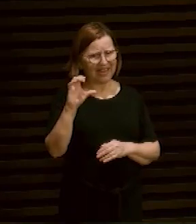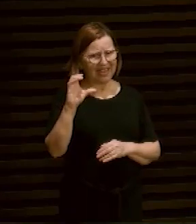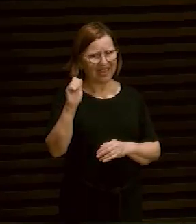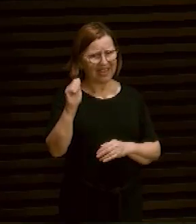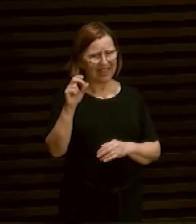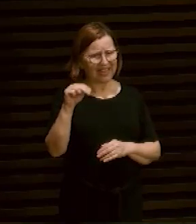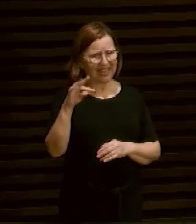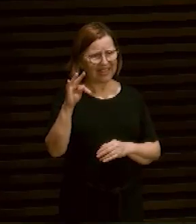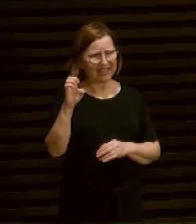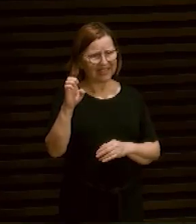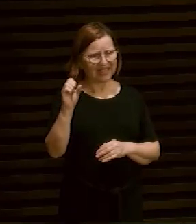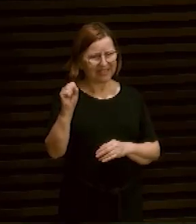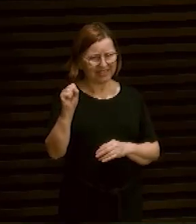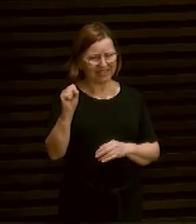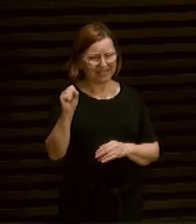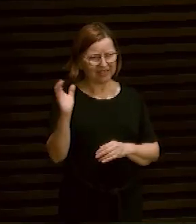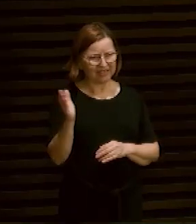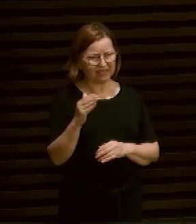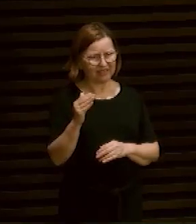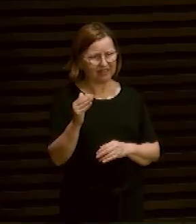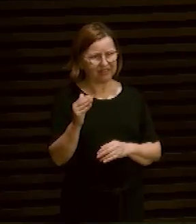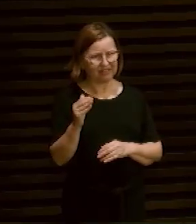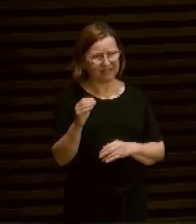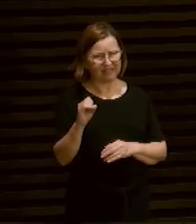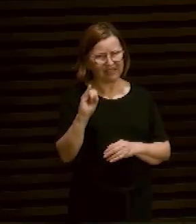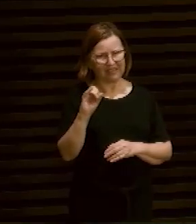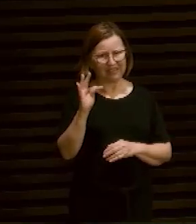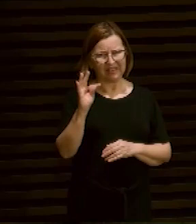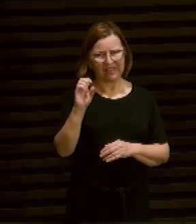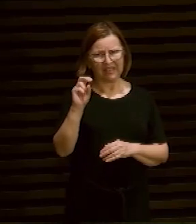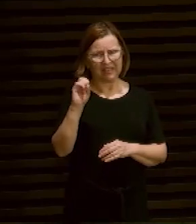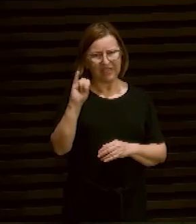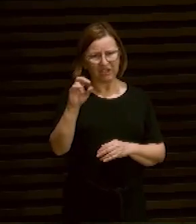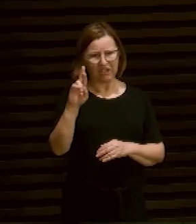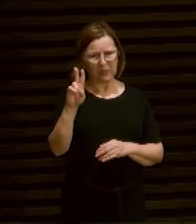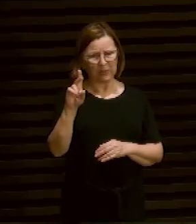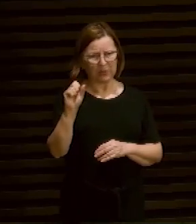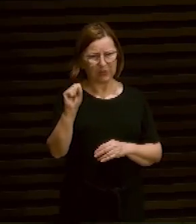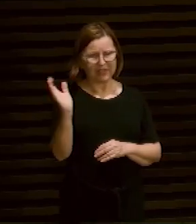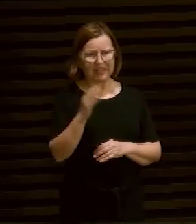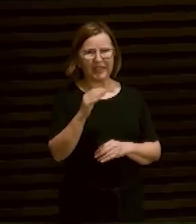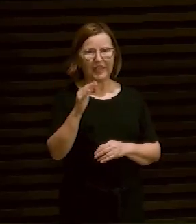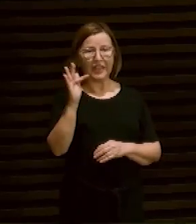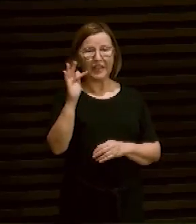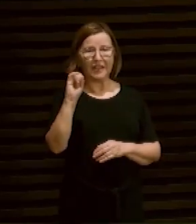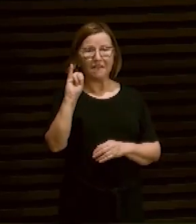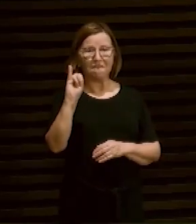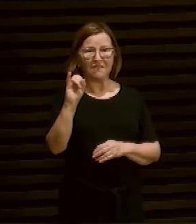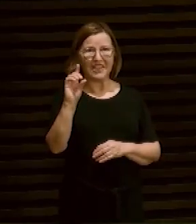Ictinus, os 2, e Fídias. Eu tive que pesquisar para saber quem era.